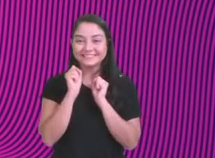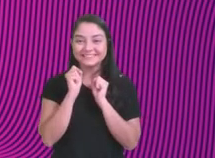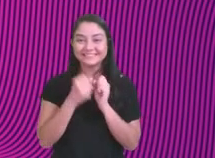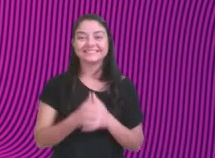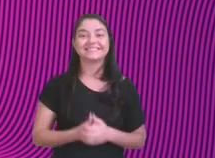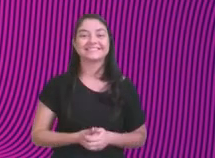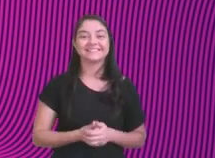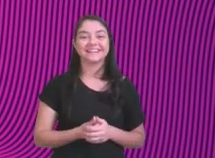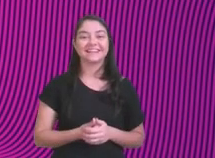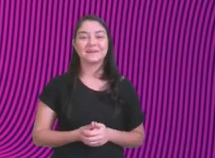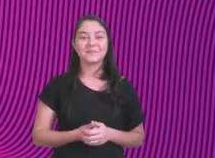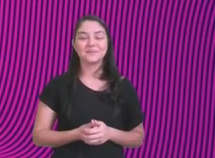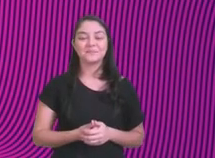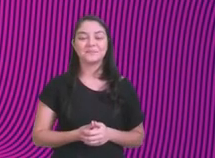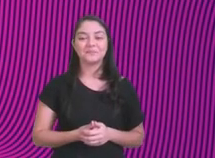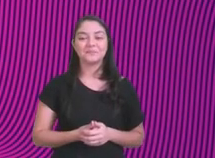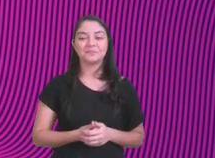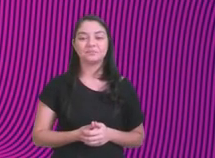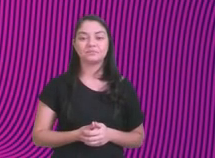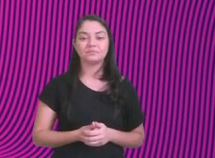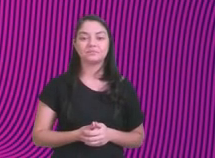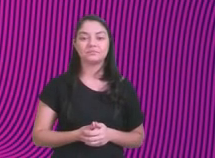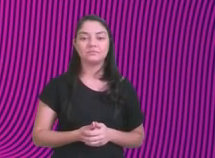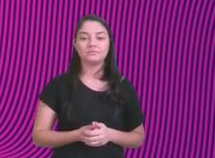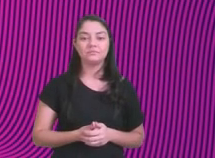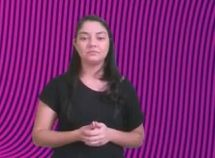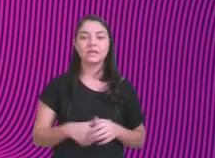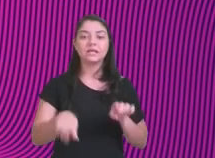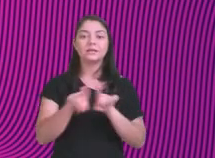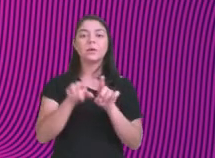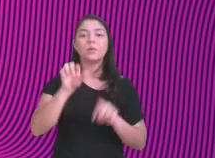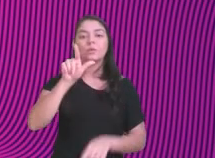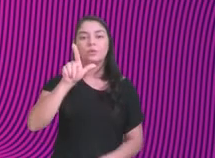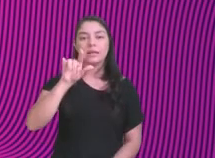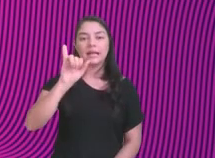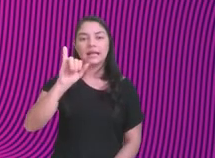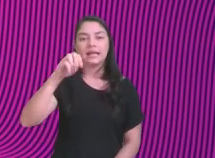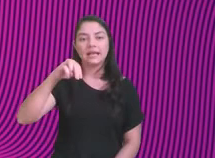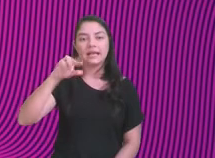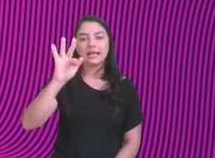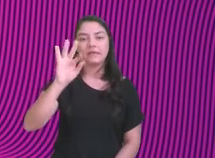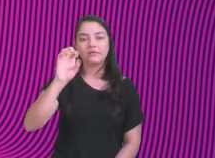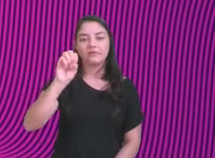Claro. Em relação à ressecção do linfonodo lateral, né,